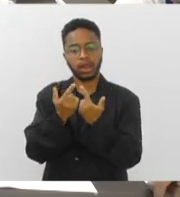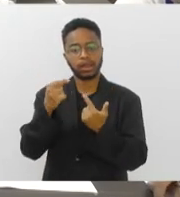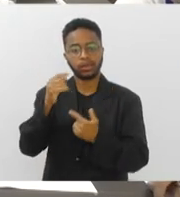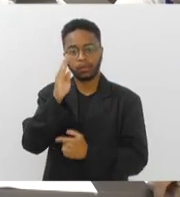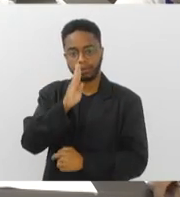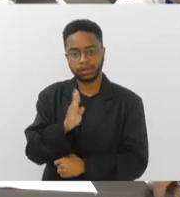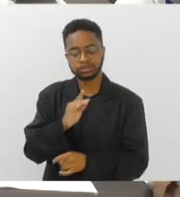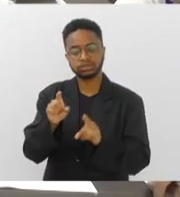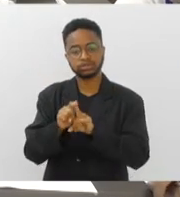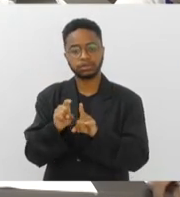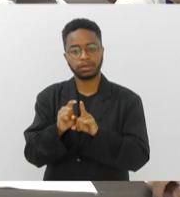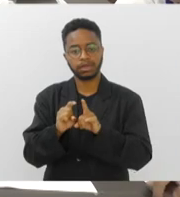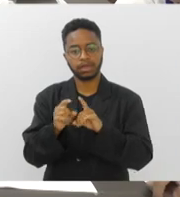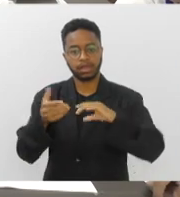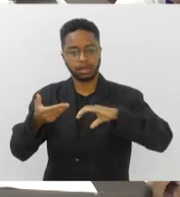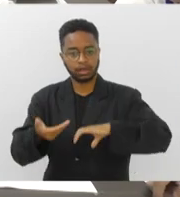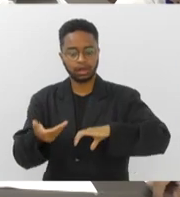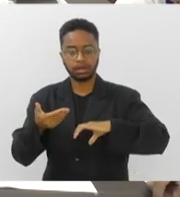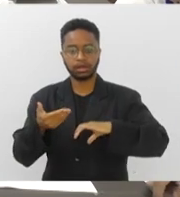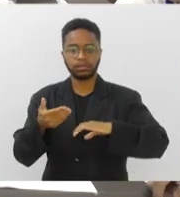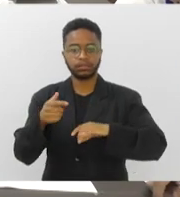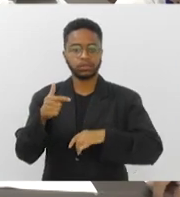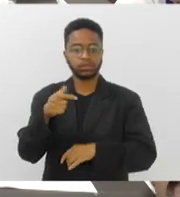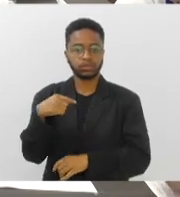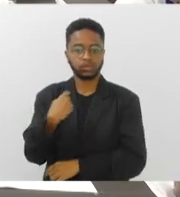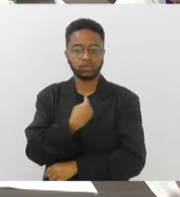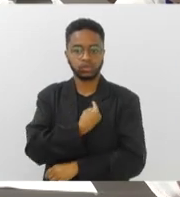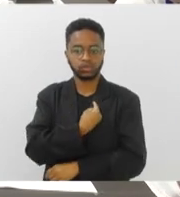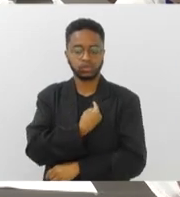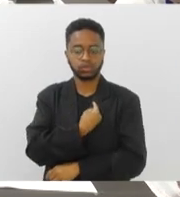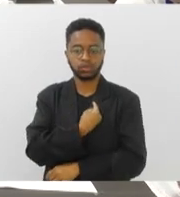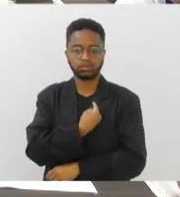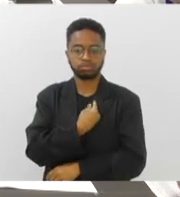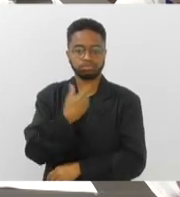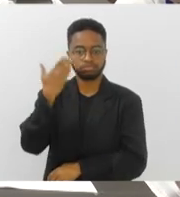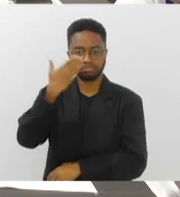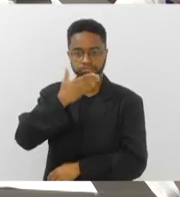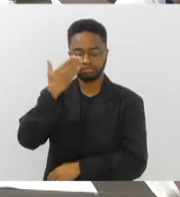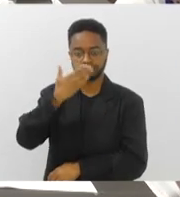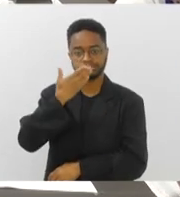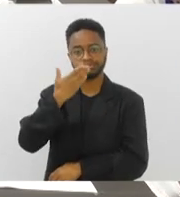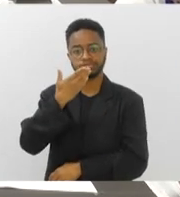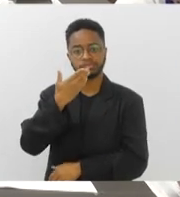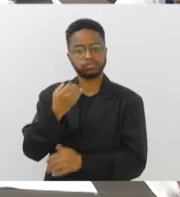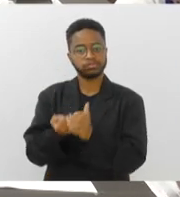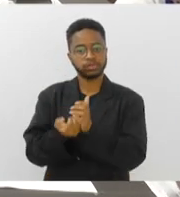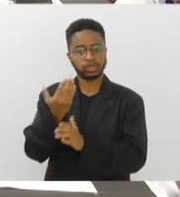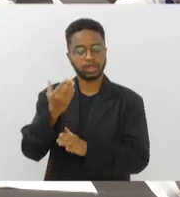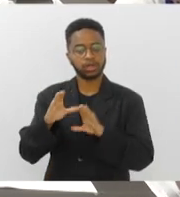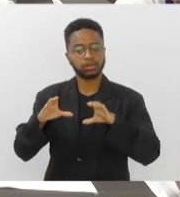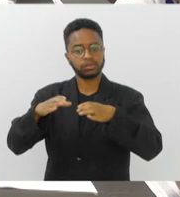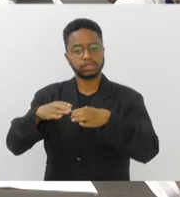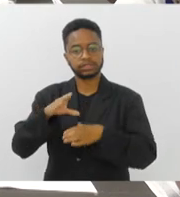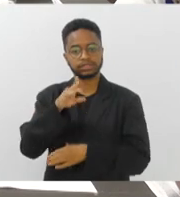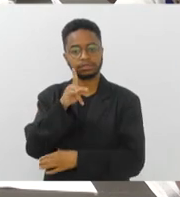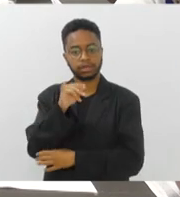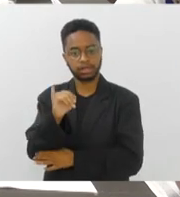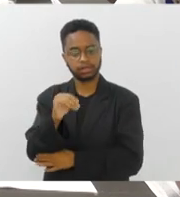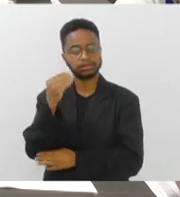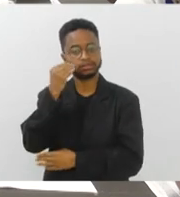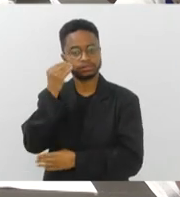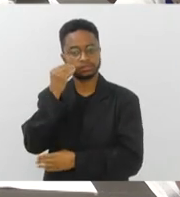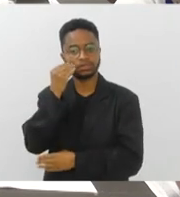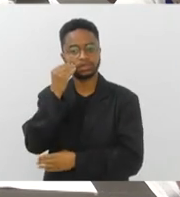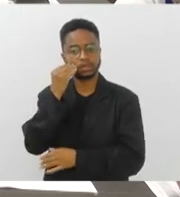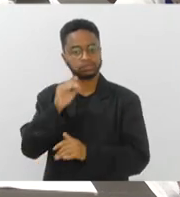nem mesmo na Câmara Federal, nós vimos uma instauração de uma CPI para enfrentar